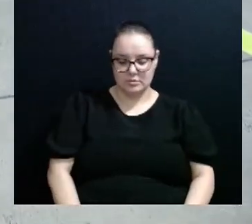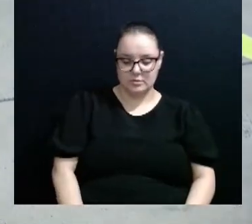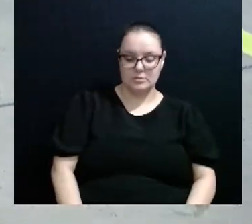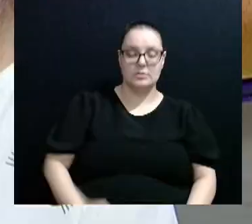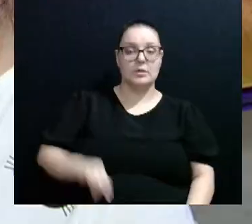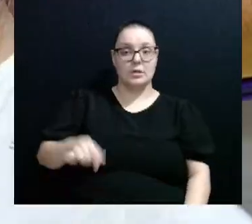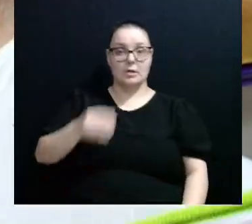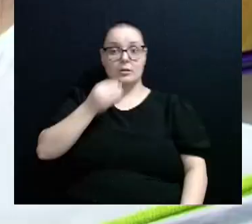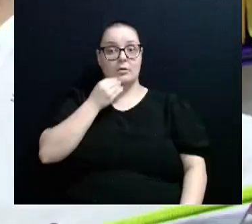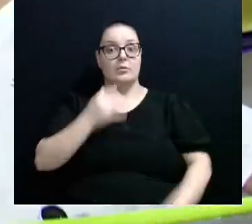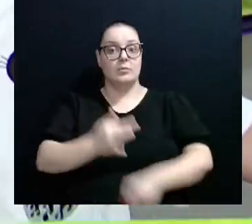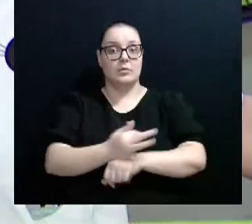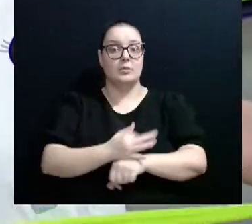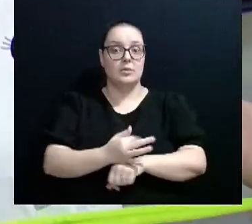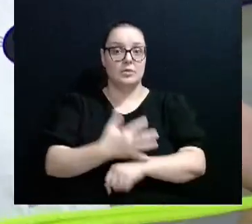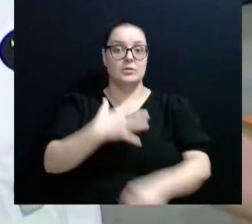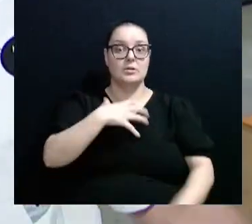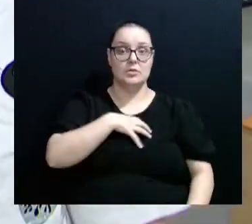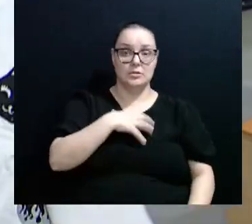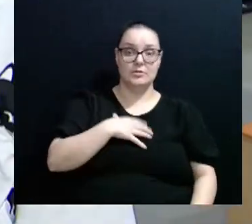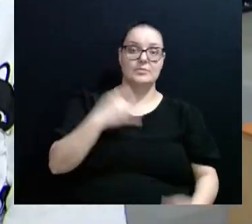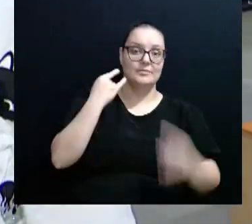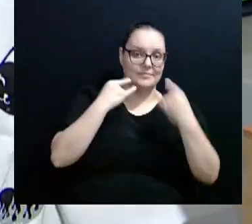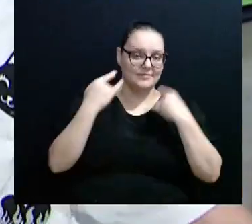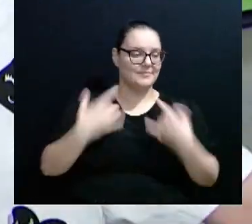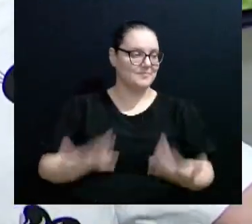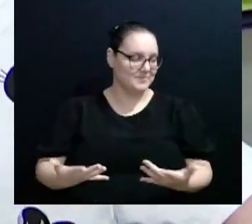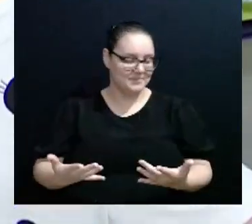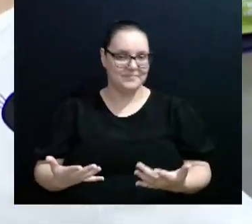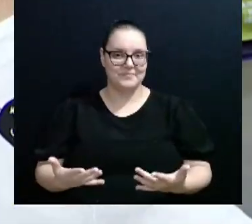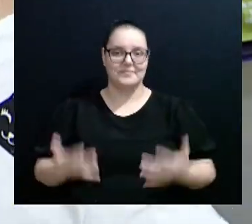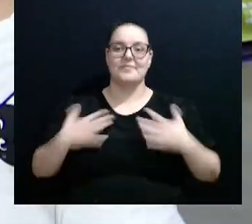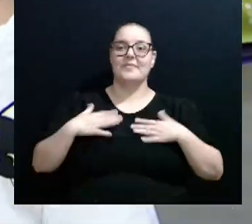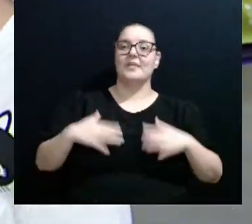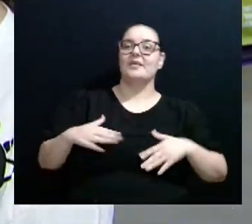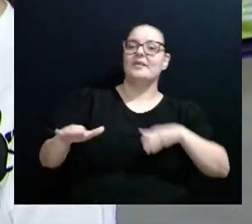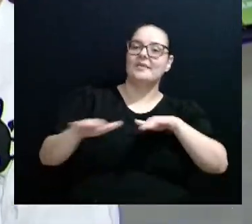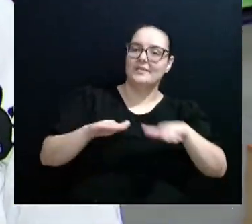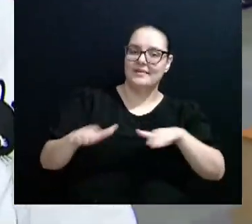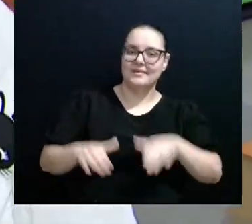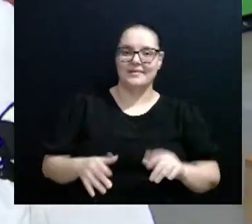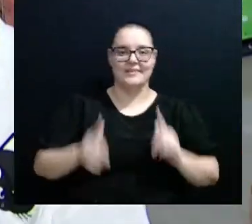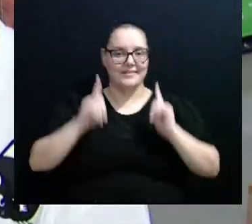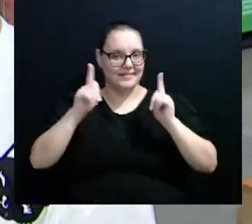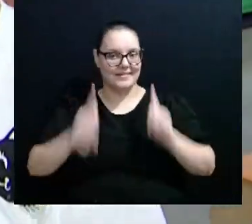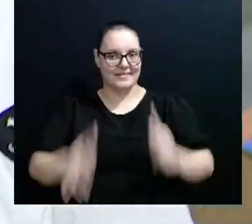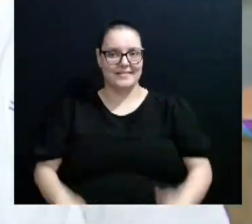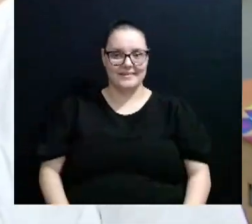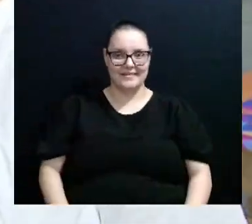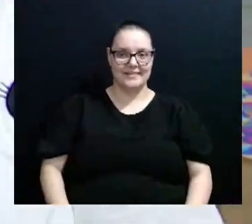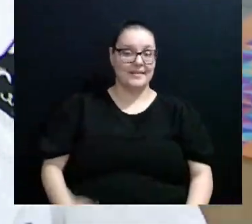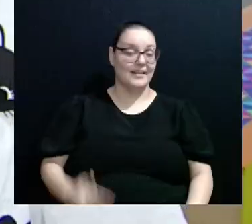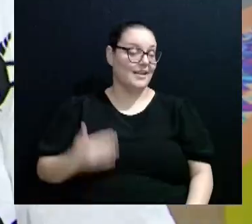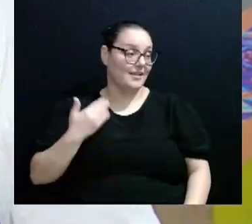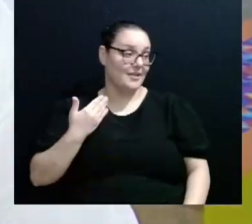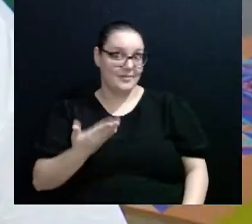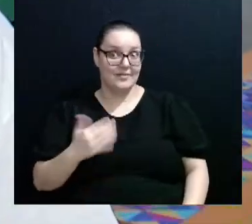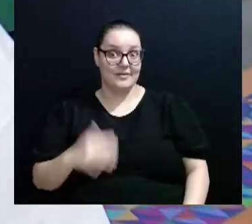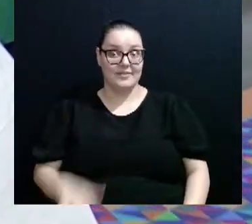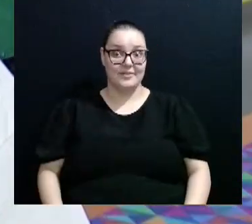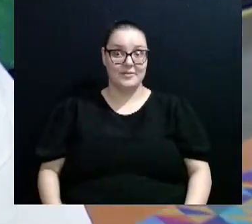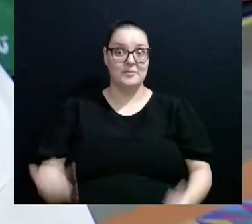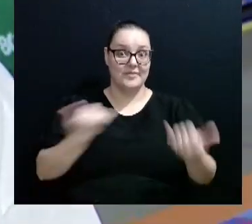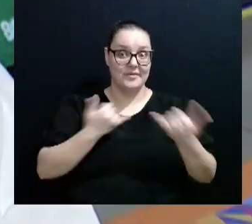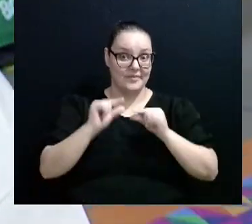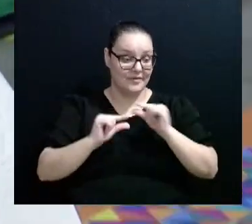uma maneira muito interessante, né? Colocando o corpo em movimento e se divertindo. E para você, Isis, me conta um pouquinho, agora